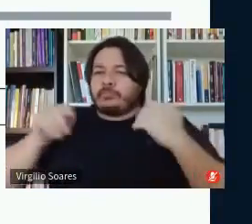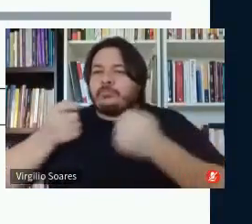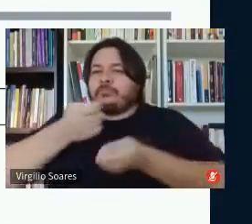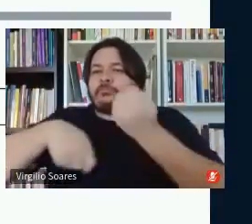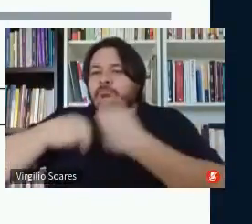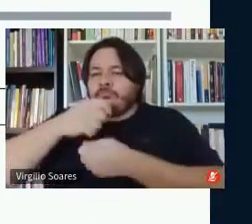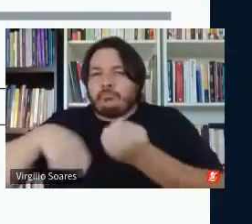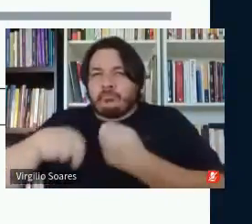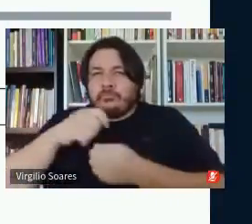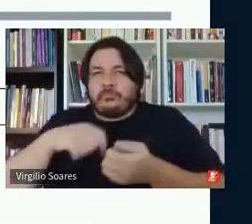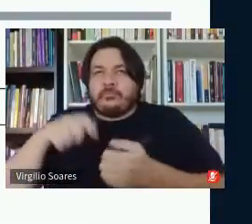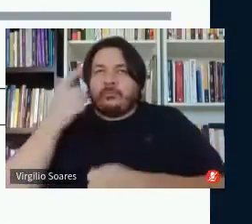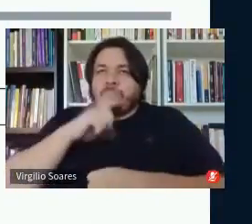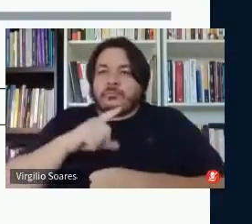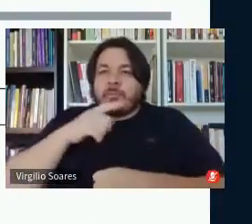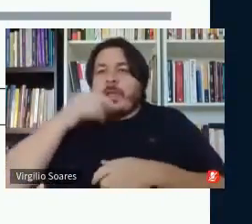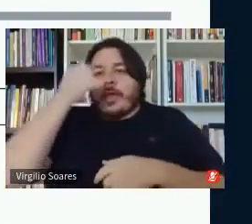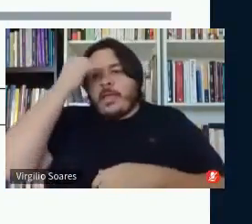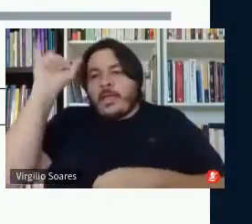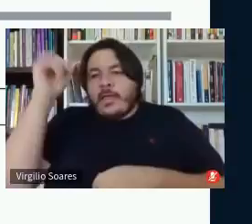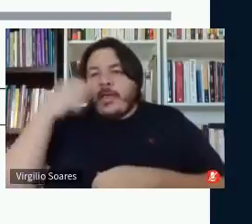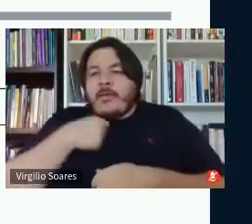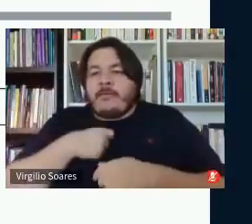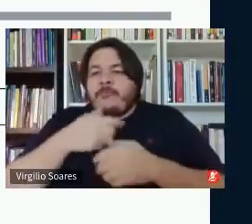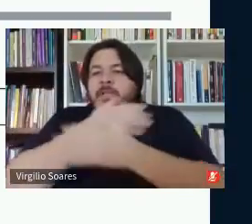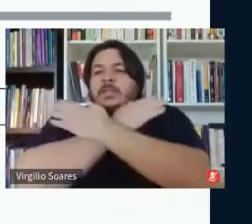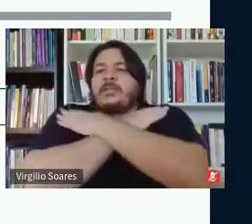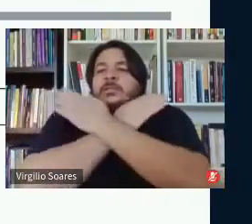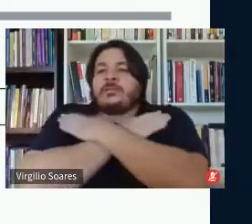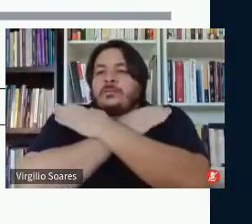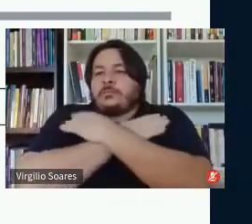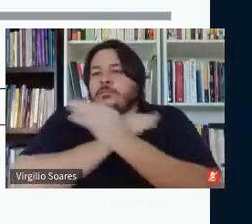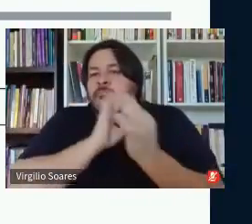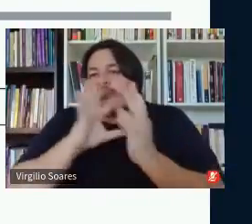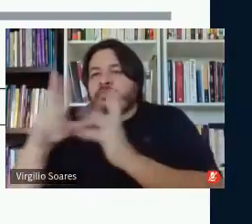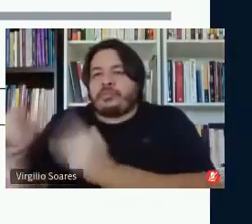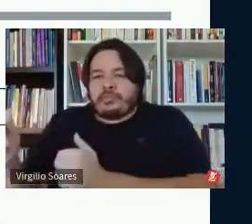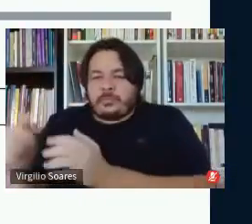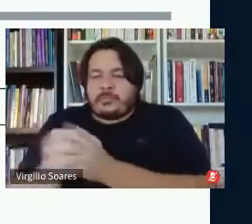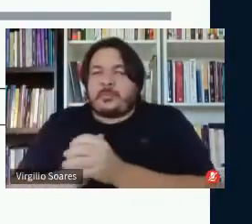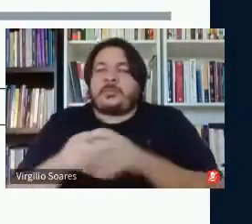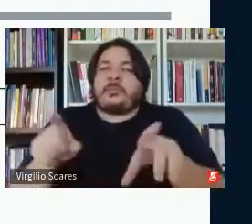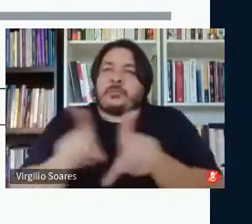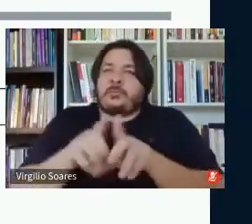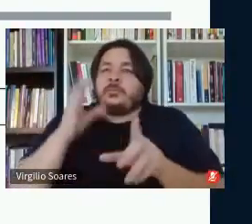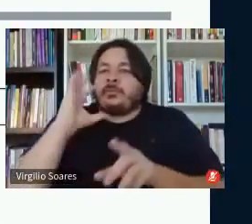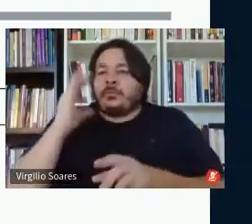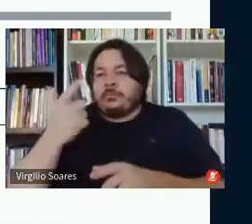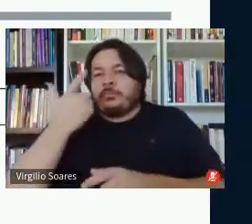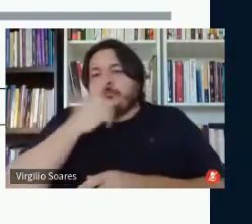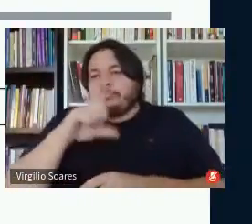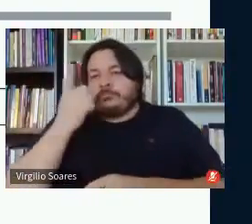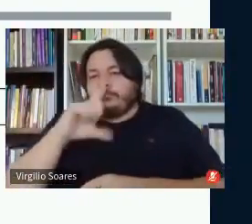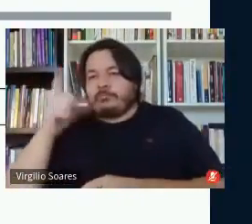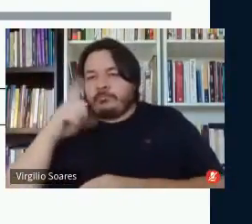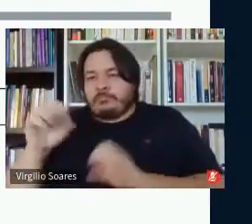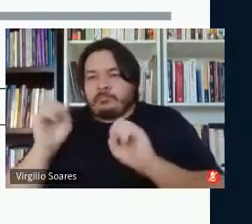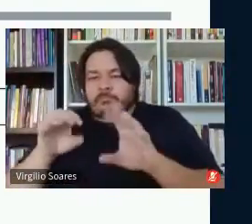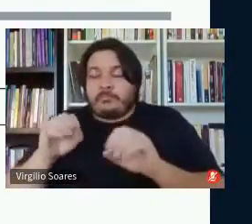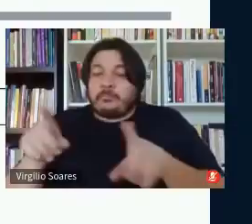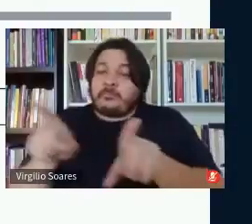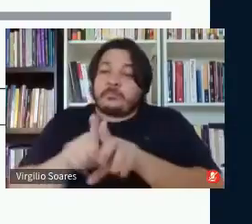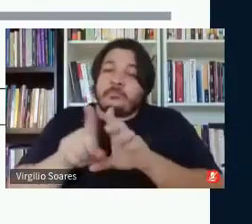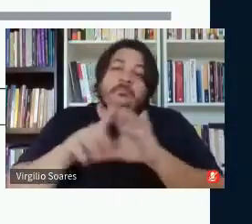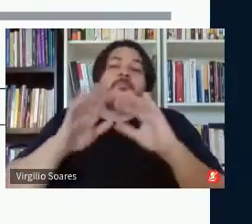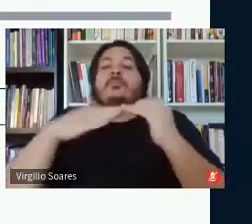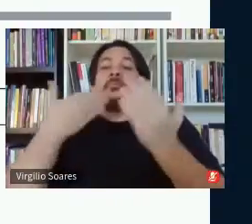e evitou desemprego em massa. Tudo isso, evidentemente, tem a ver com os resultados, né, desse ensino. E as escolas?